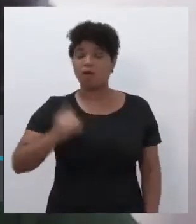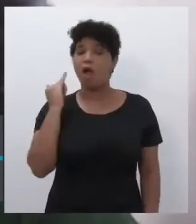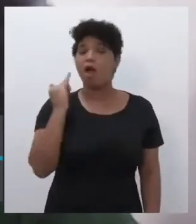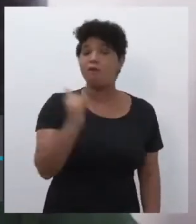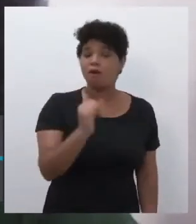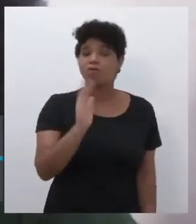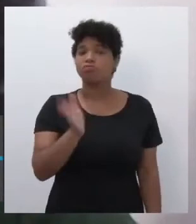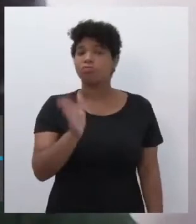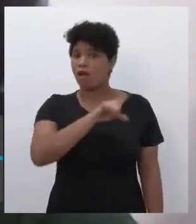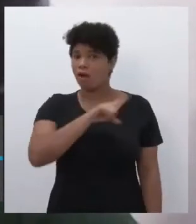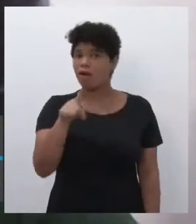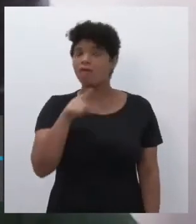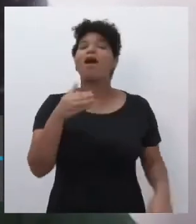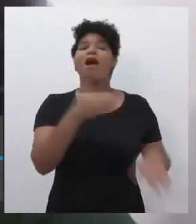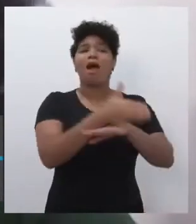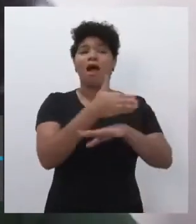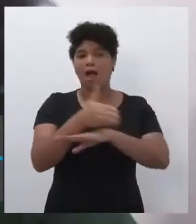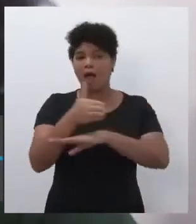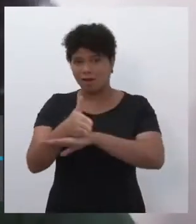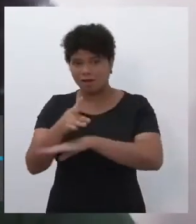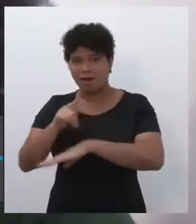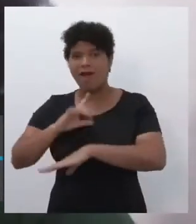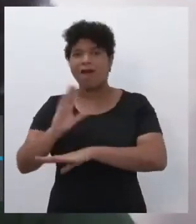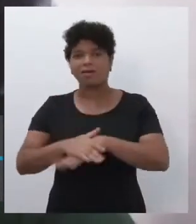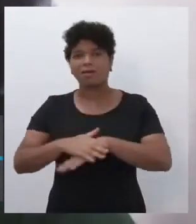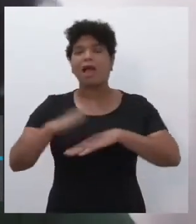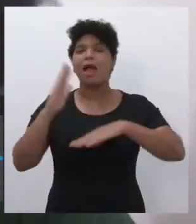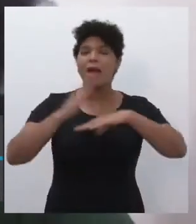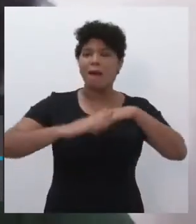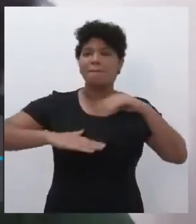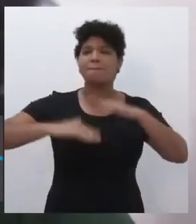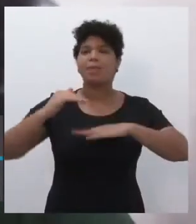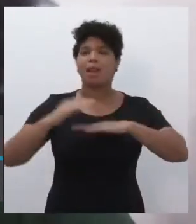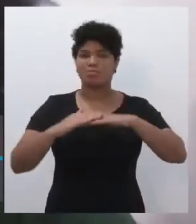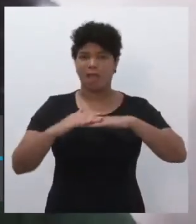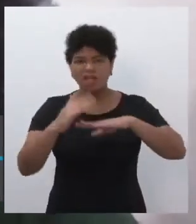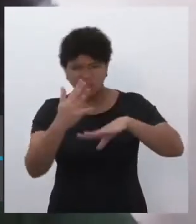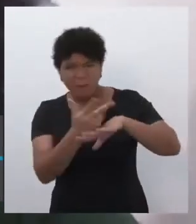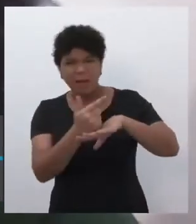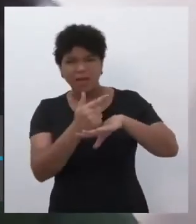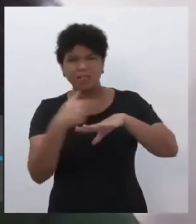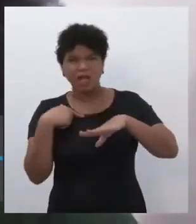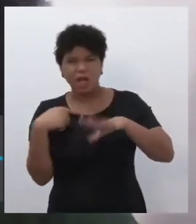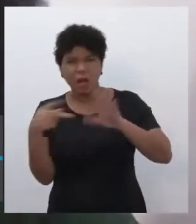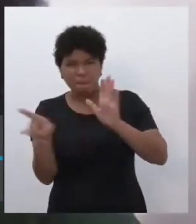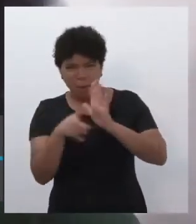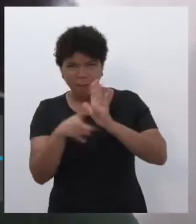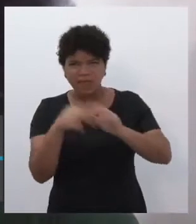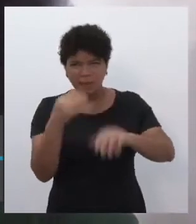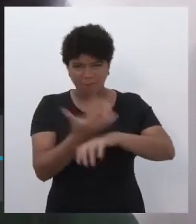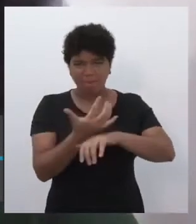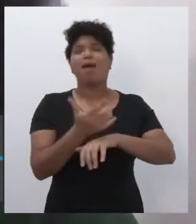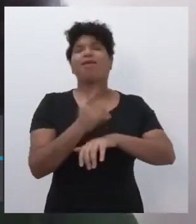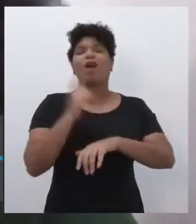comunicado é que vocês têm acesso às habilidades essenciais. não era possível a gente trabalhar todas